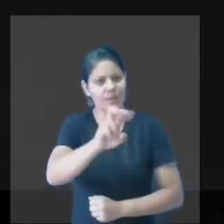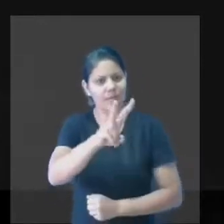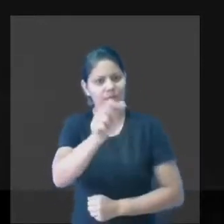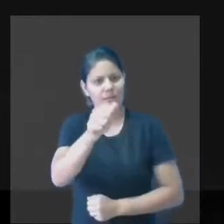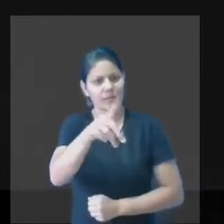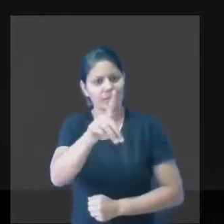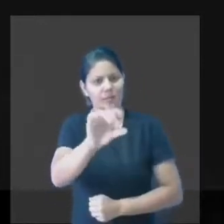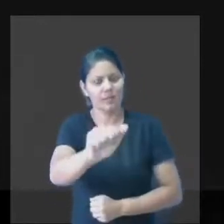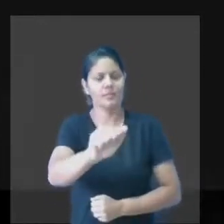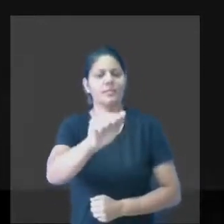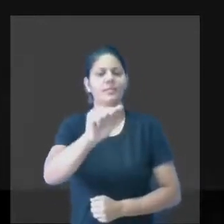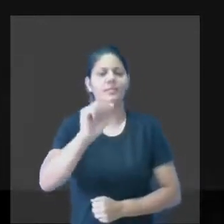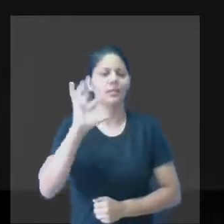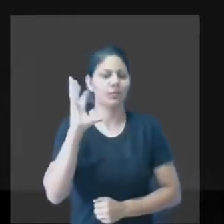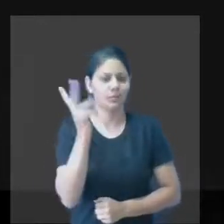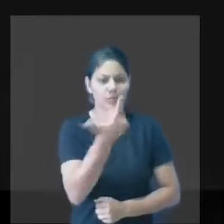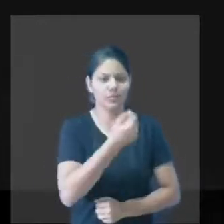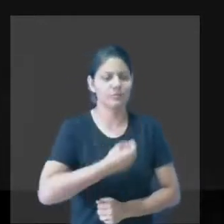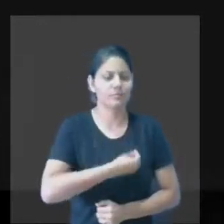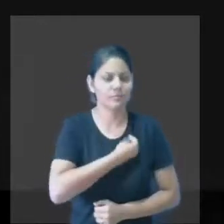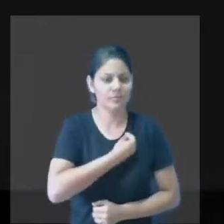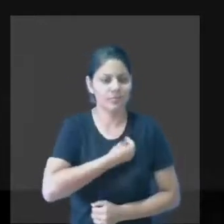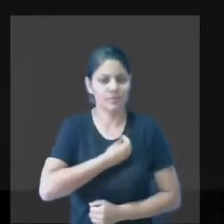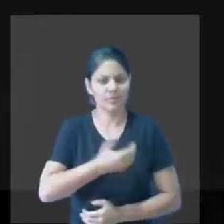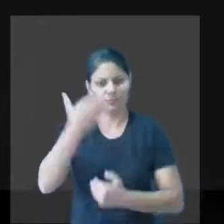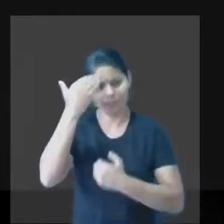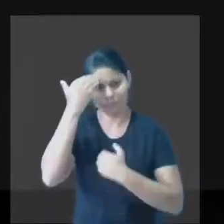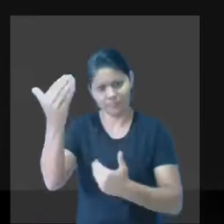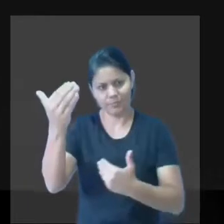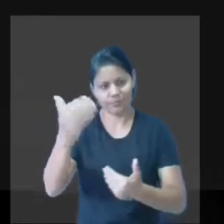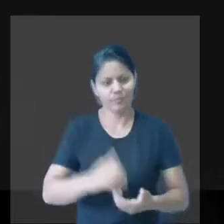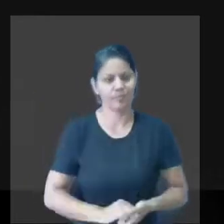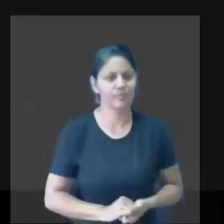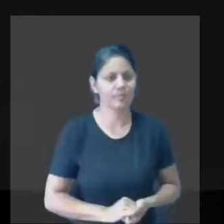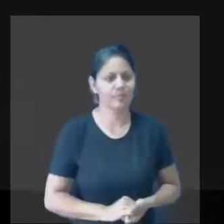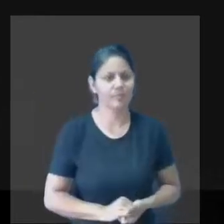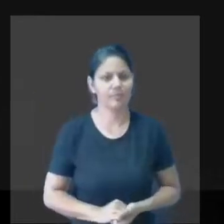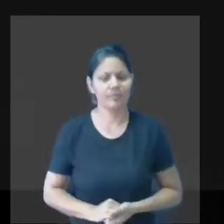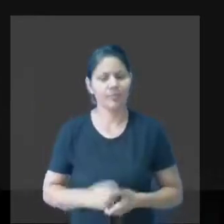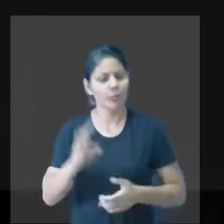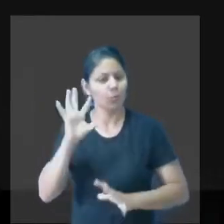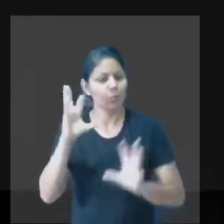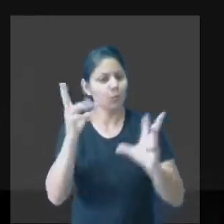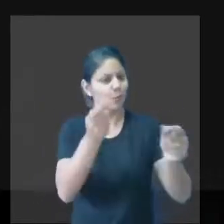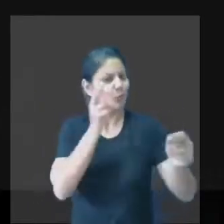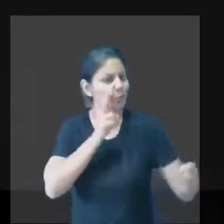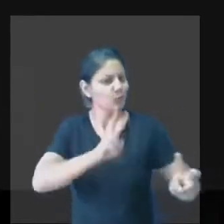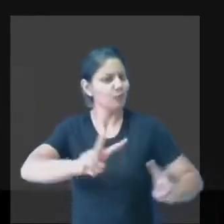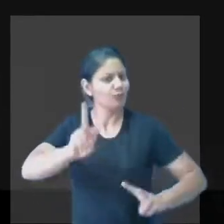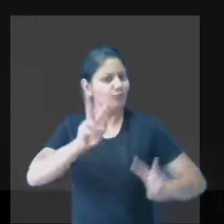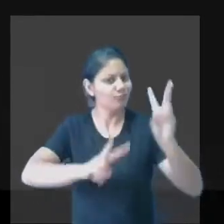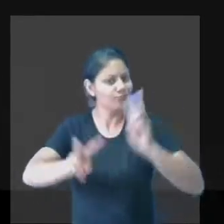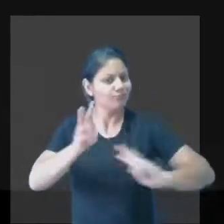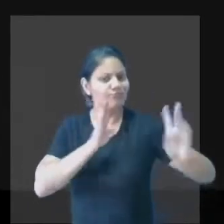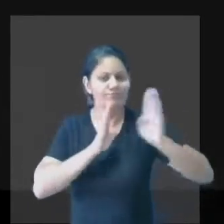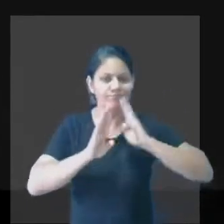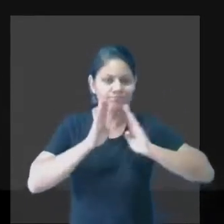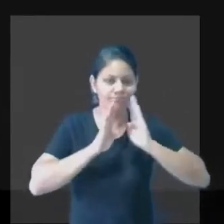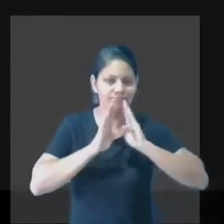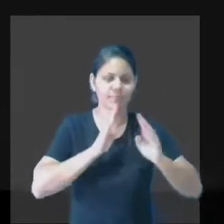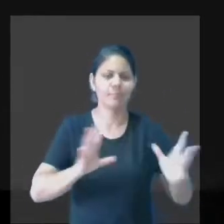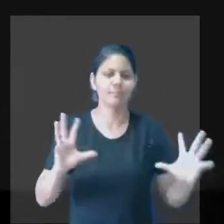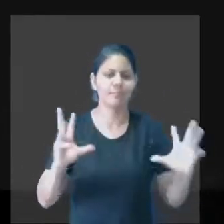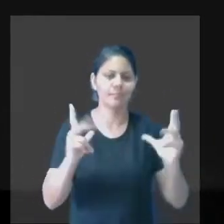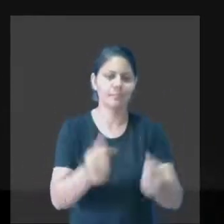o Antônio e a Claire que estão aqui pelo Meet, a todos que nos acompanham, profissionais da biblioteconomia, servidores